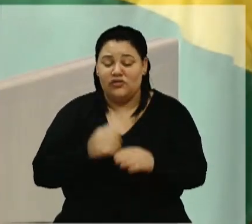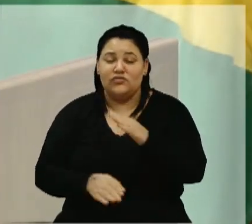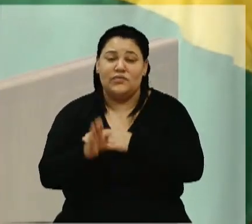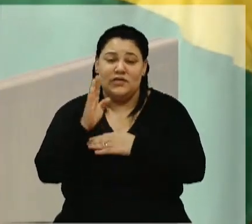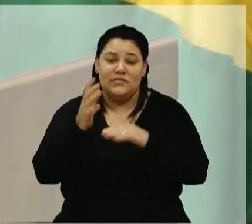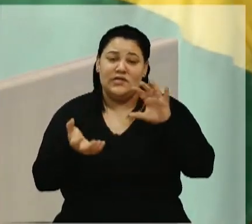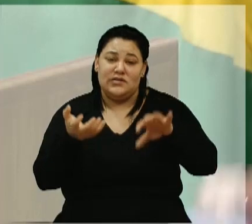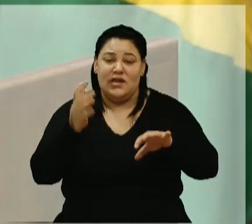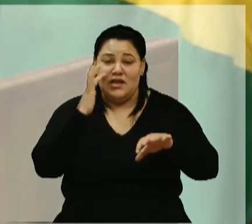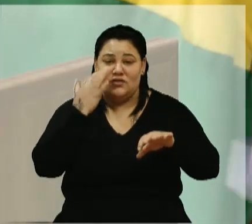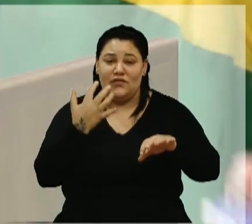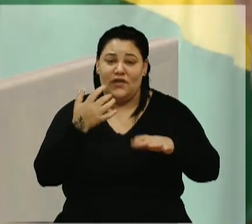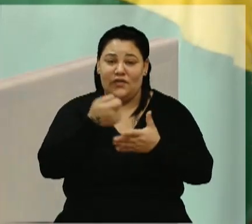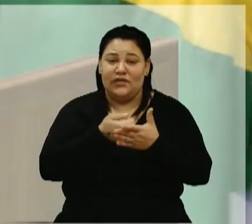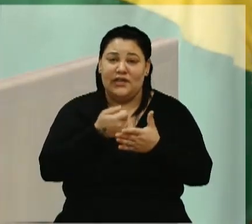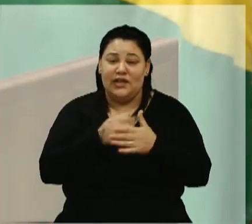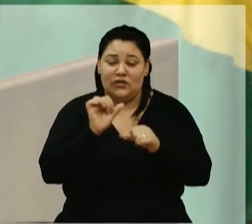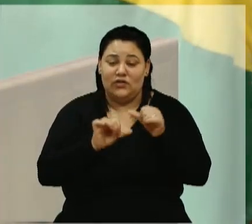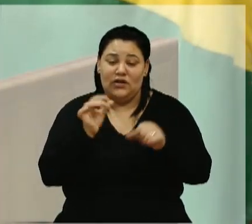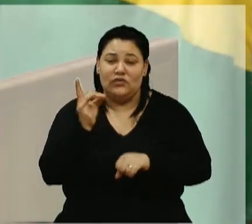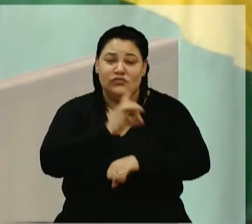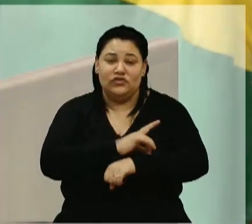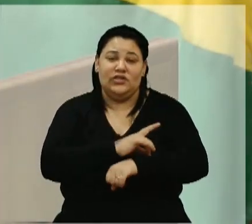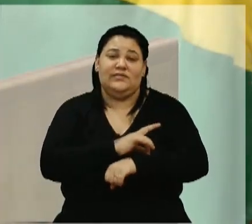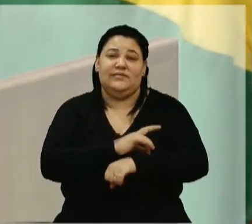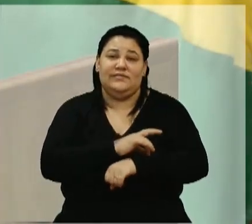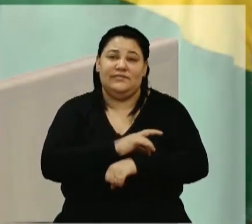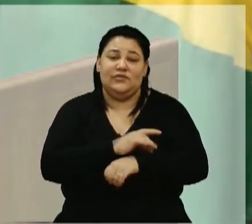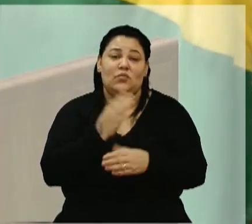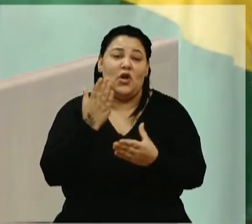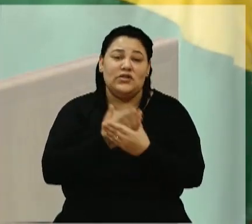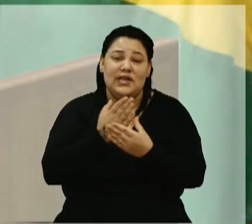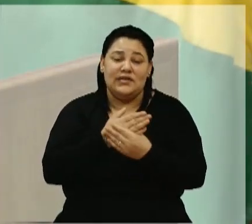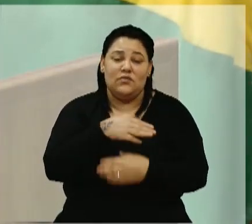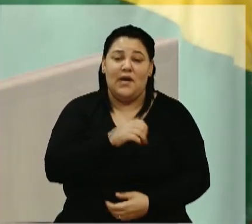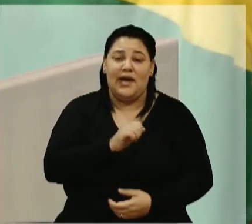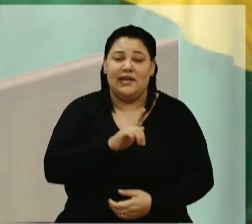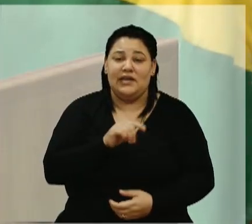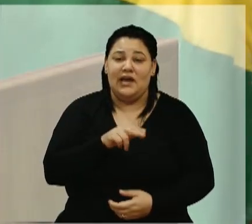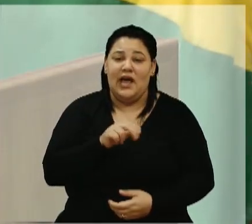pelo menos adiar a questão do Maia Bosco. Isso sim.